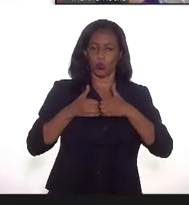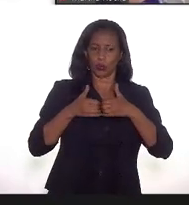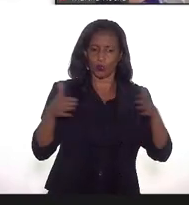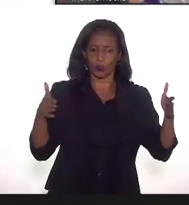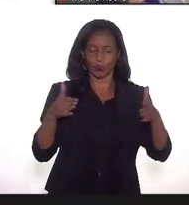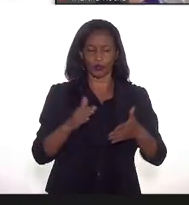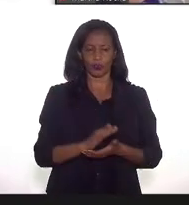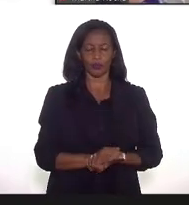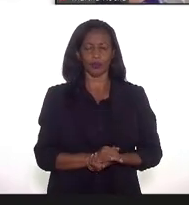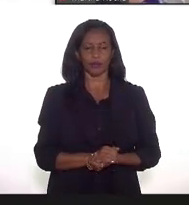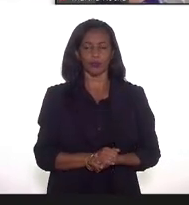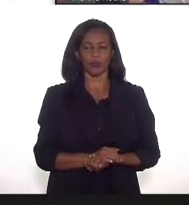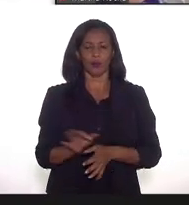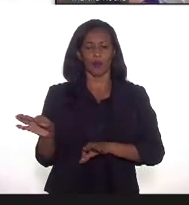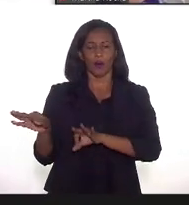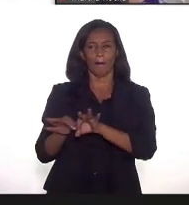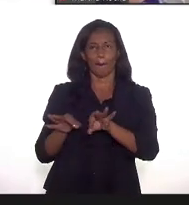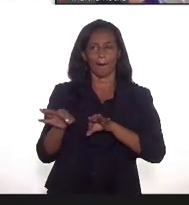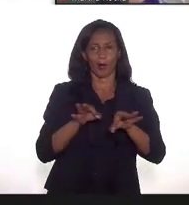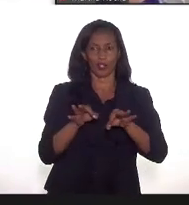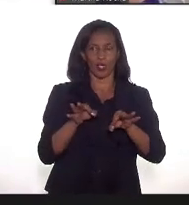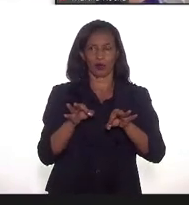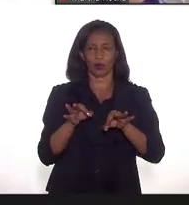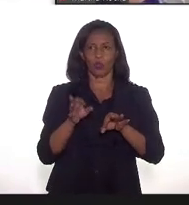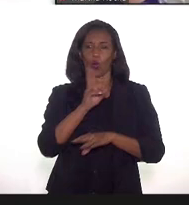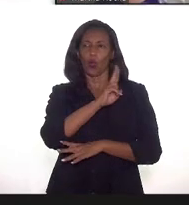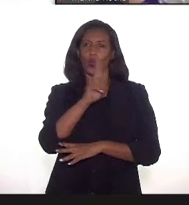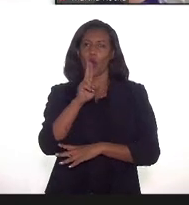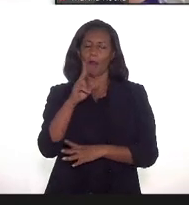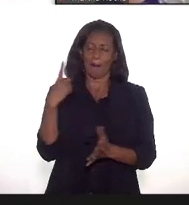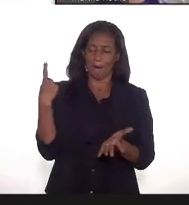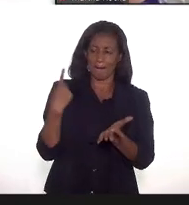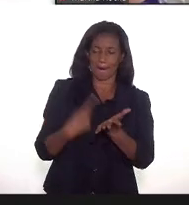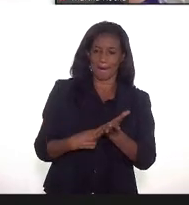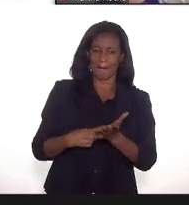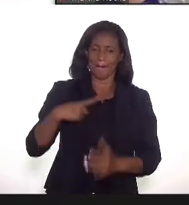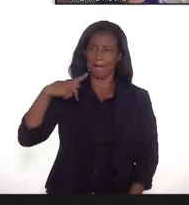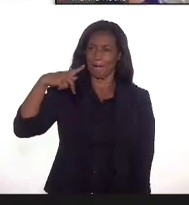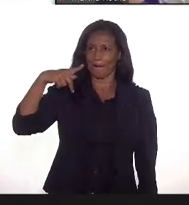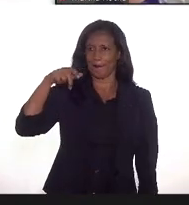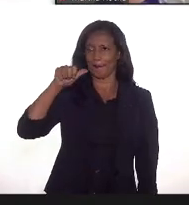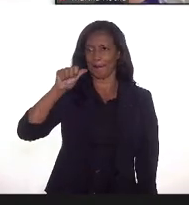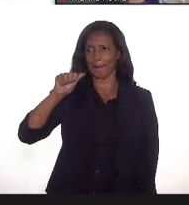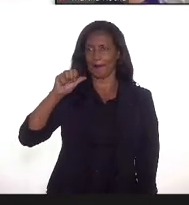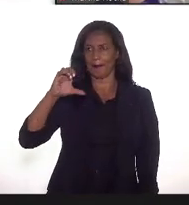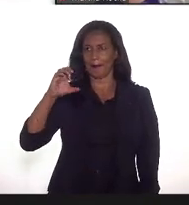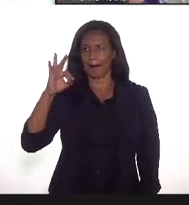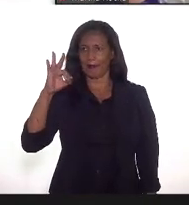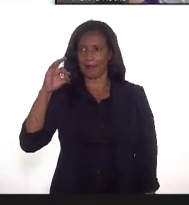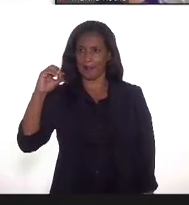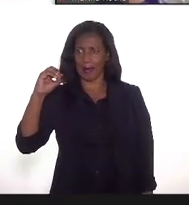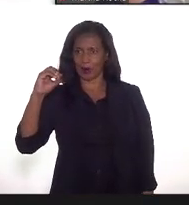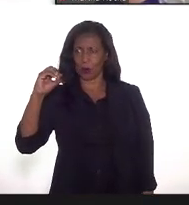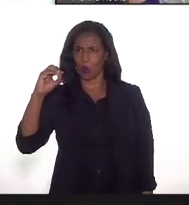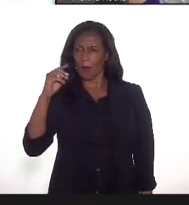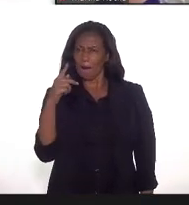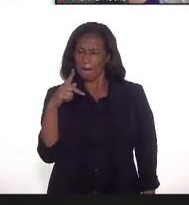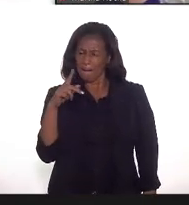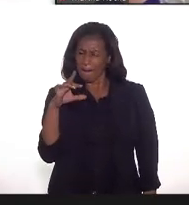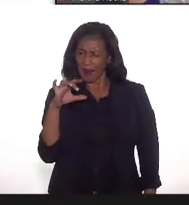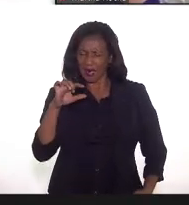projeto que se chama Pacto. Este pacto, ele é composto desses